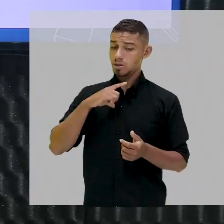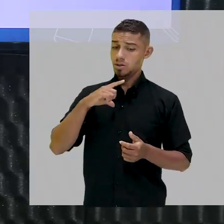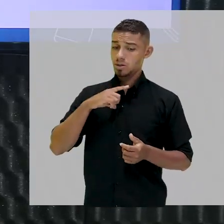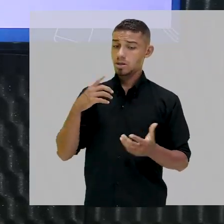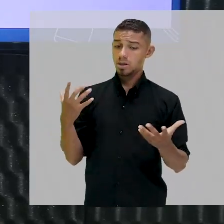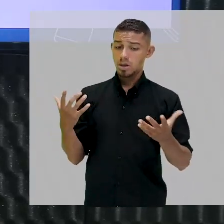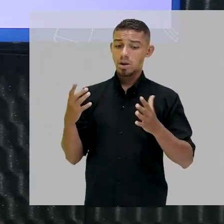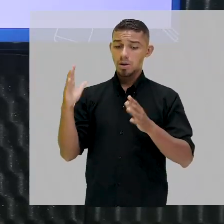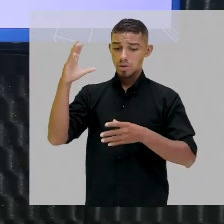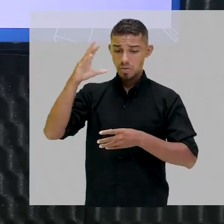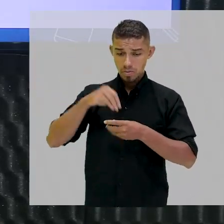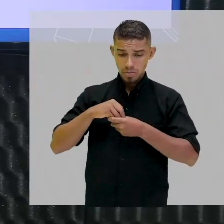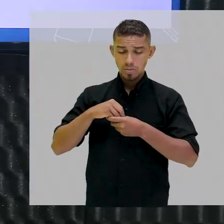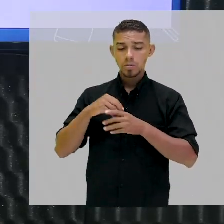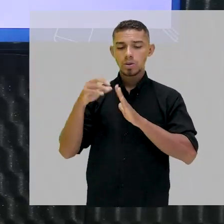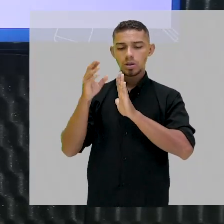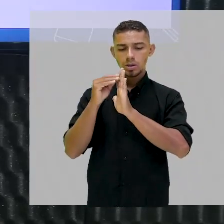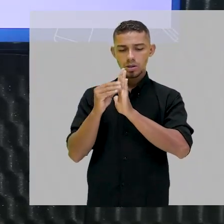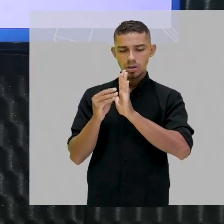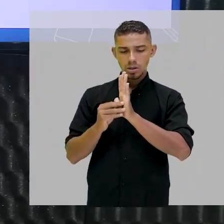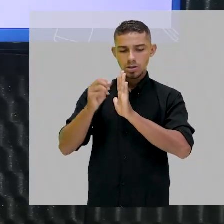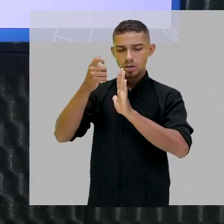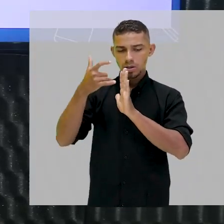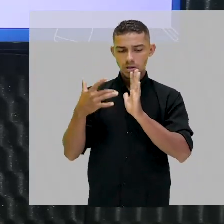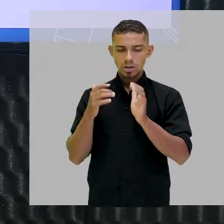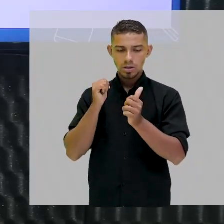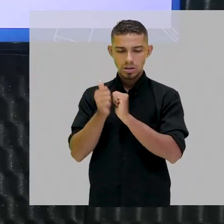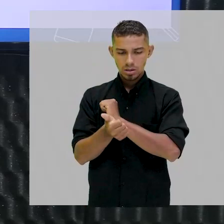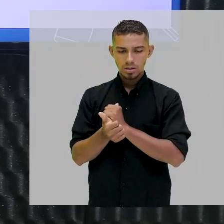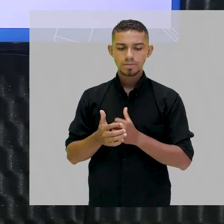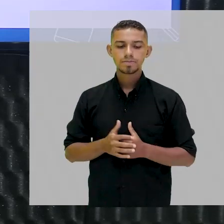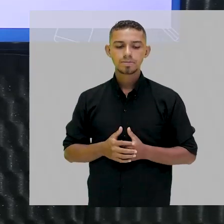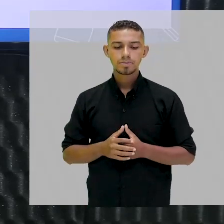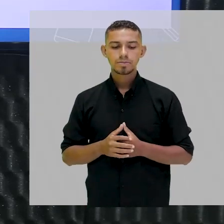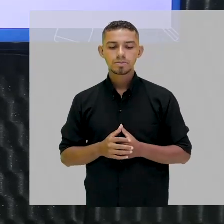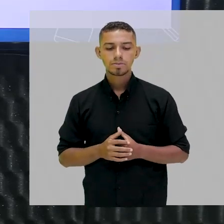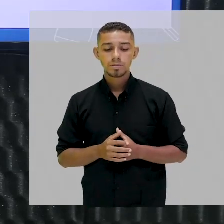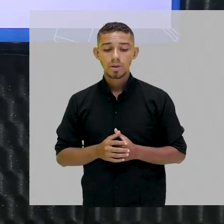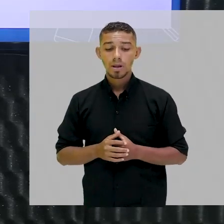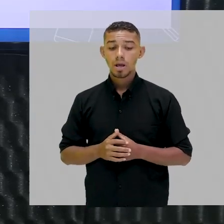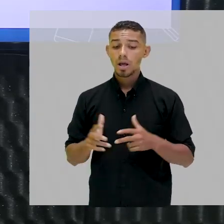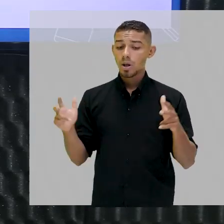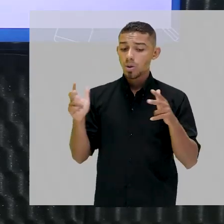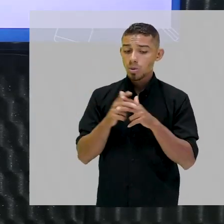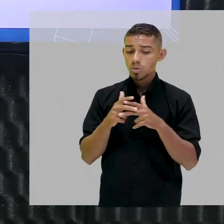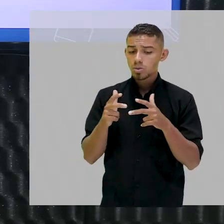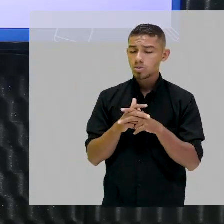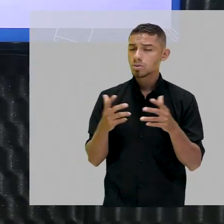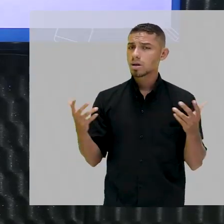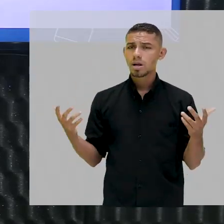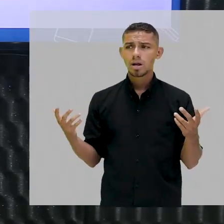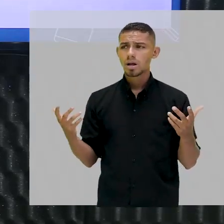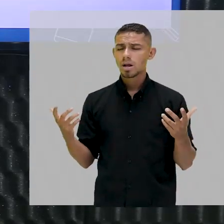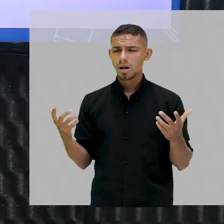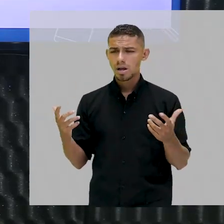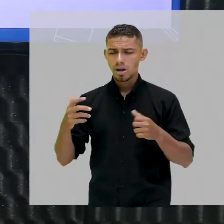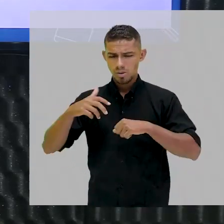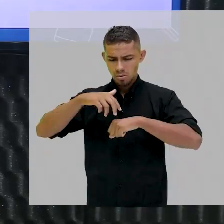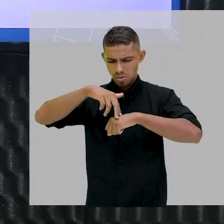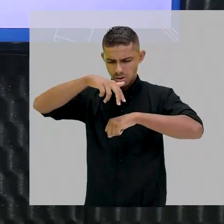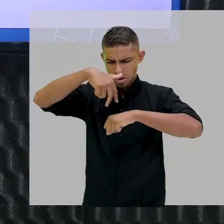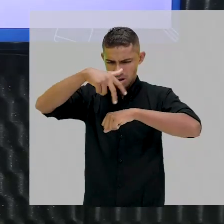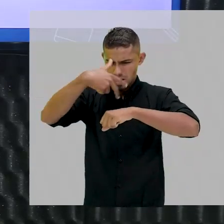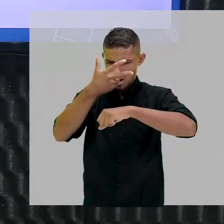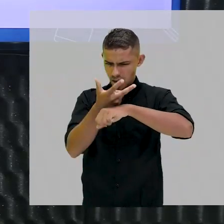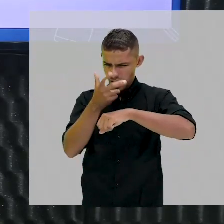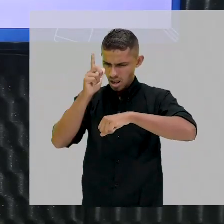se enquadrar dentro da ginástica. E nós temos também lutas. Professor, o breakdance